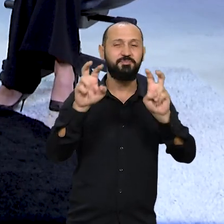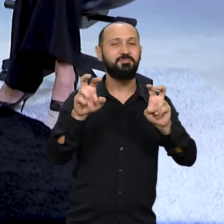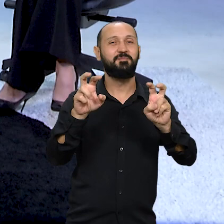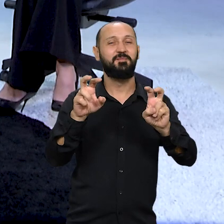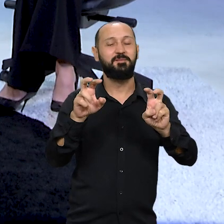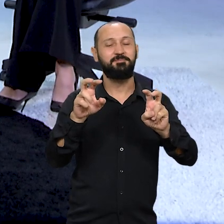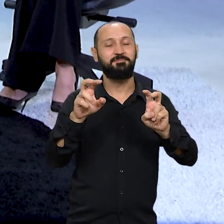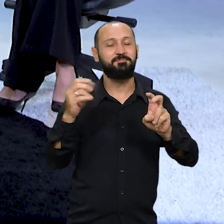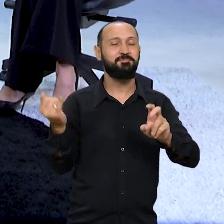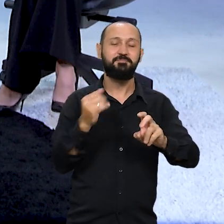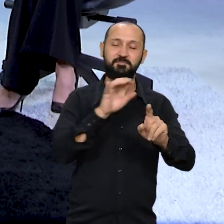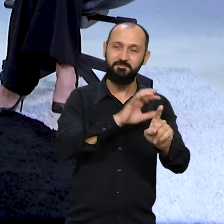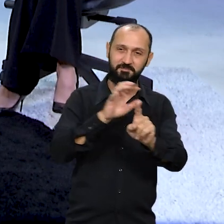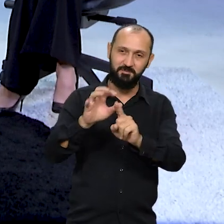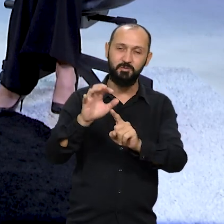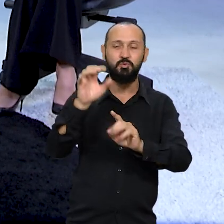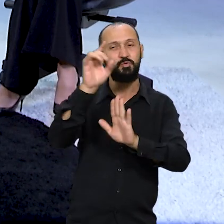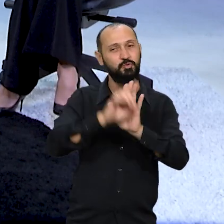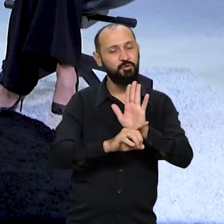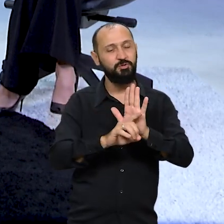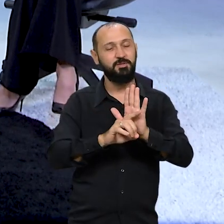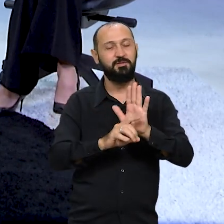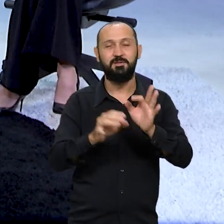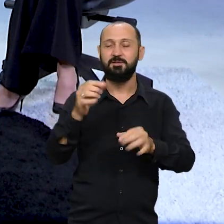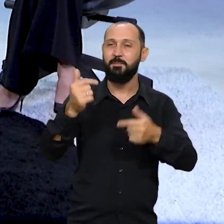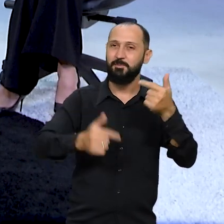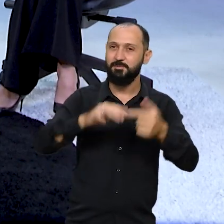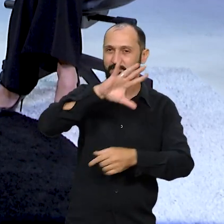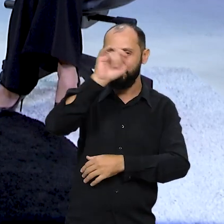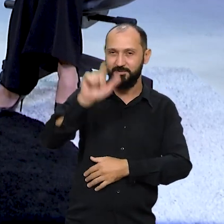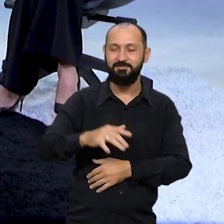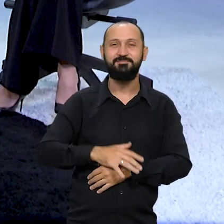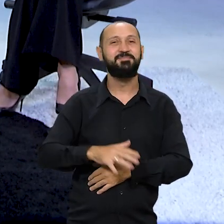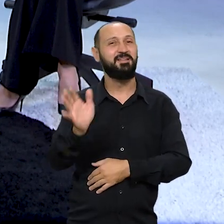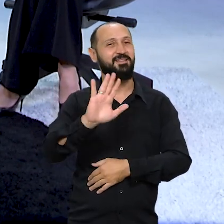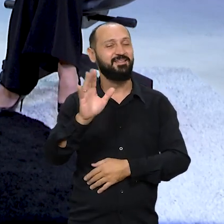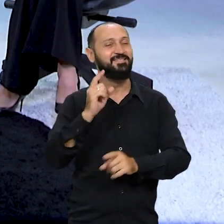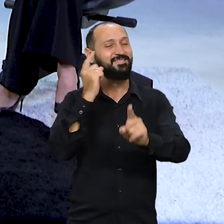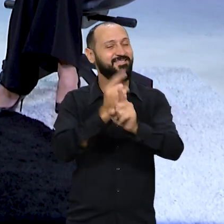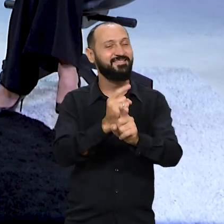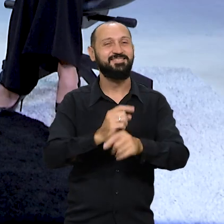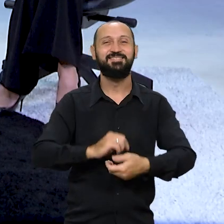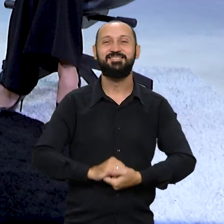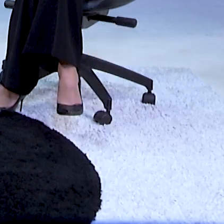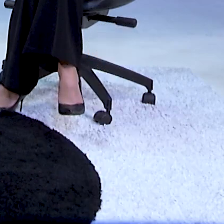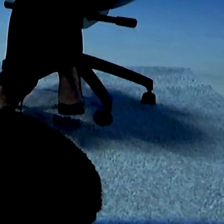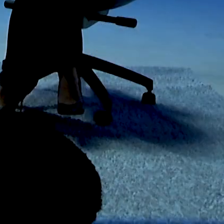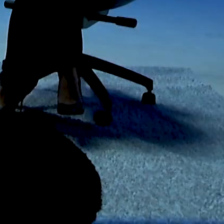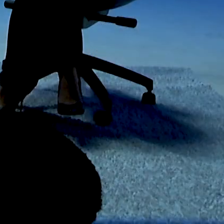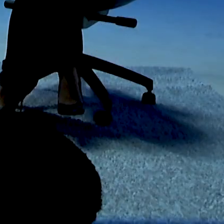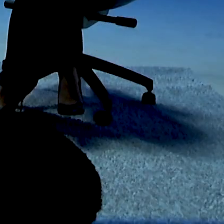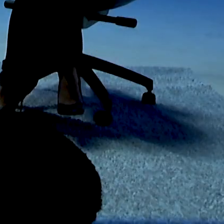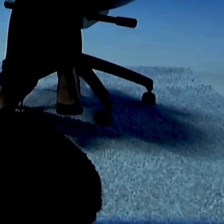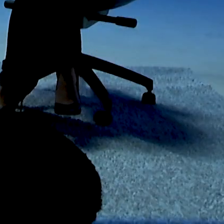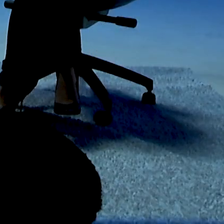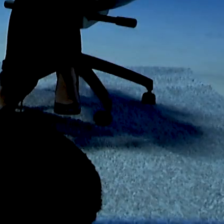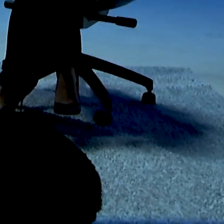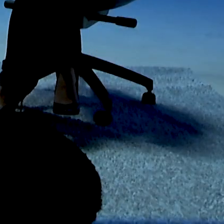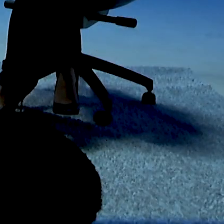todos nós dentro da Constituição brasileira. E quem quiser continuar acompanhando, melhor dizendo, essa discussão sobre o